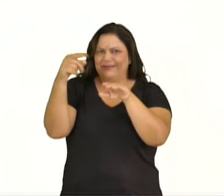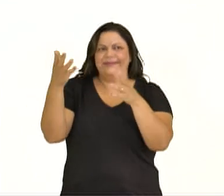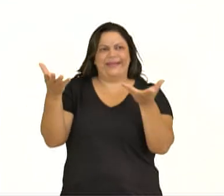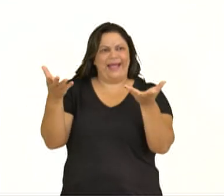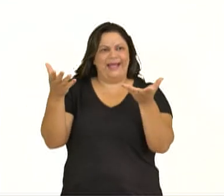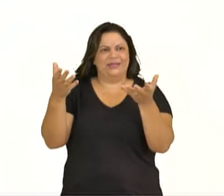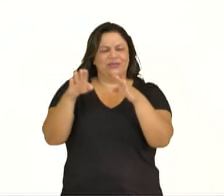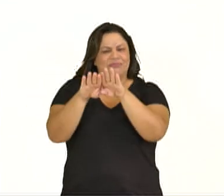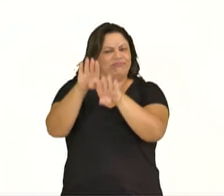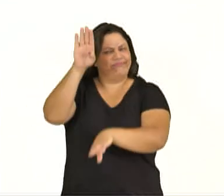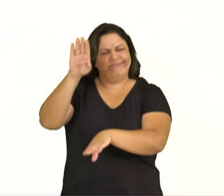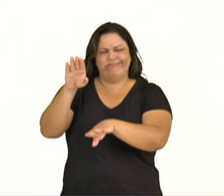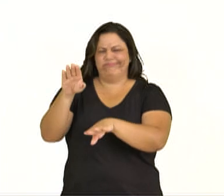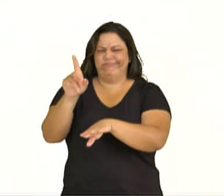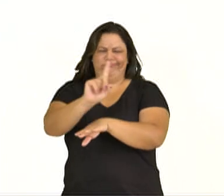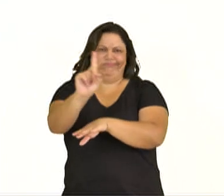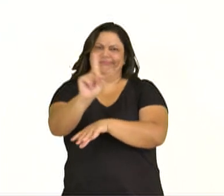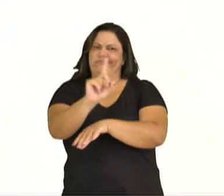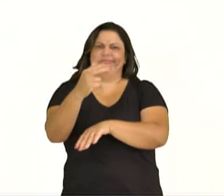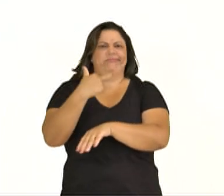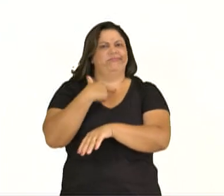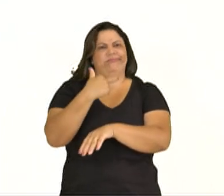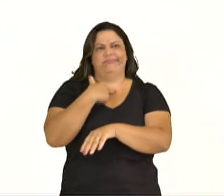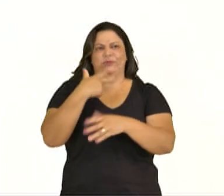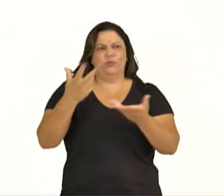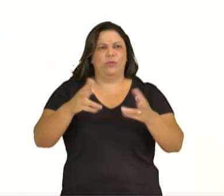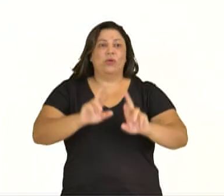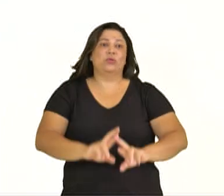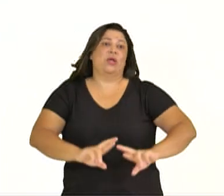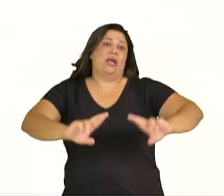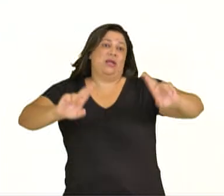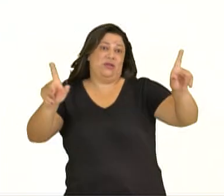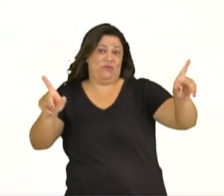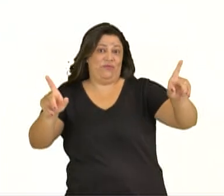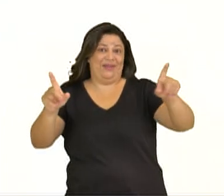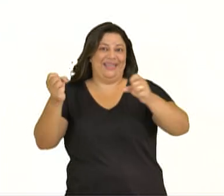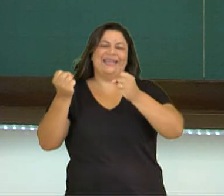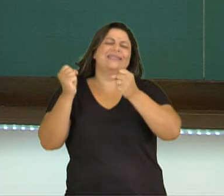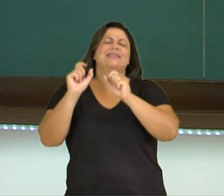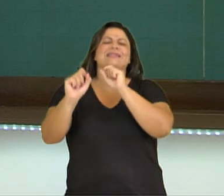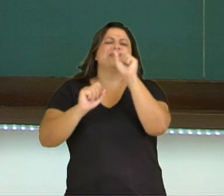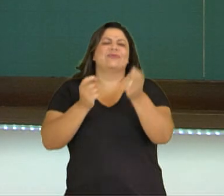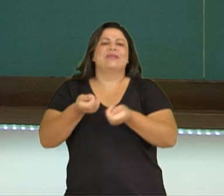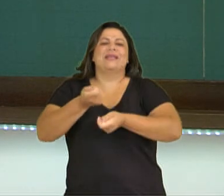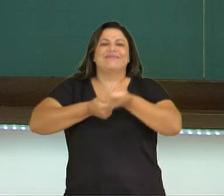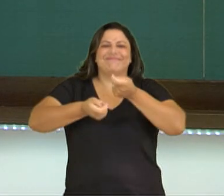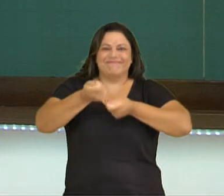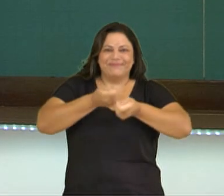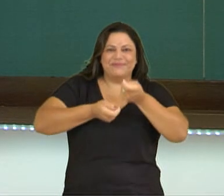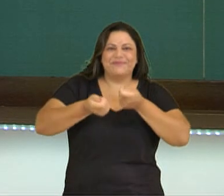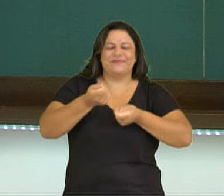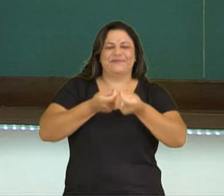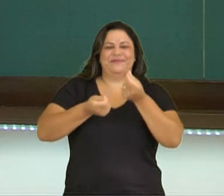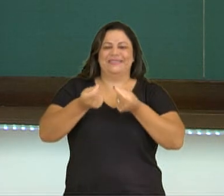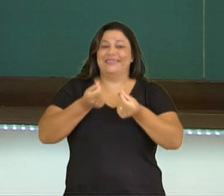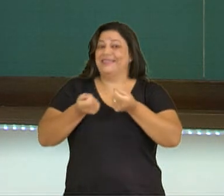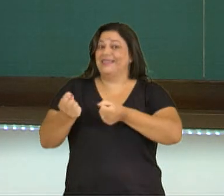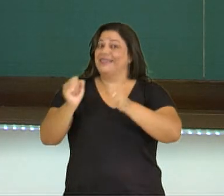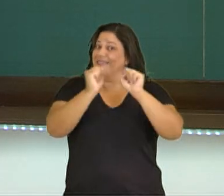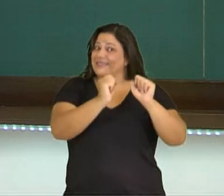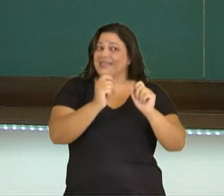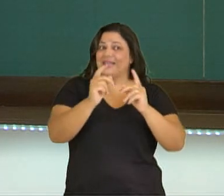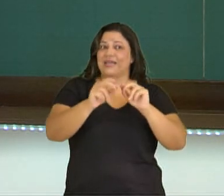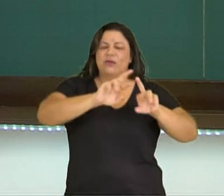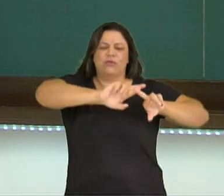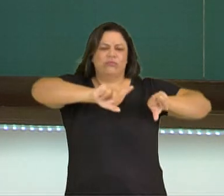de desigualdades, já não pode ser, né? A diferença de poder aquisitivo, será que é isso? ou a variedade